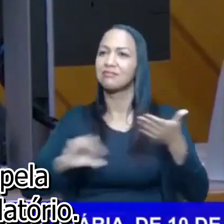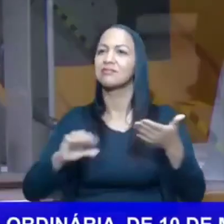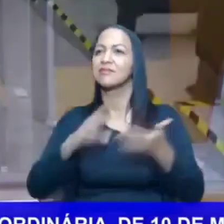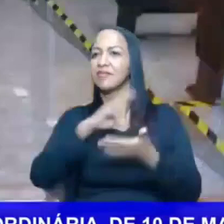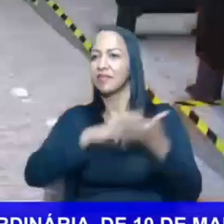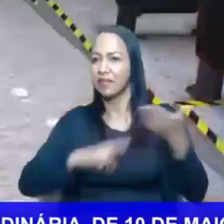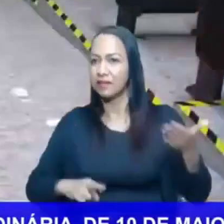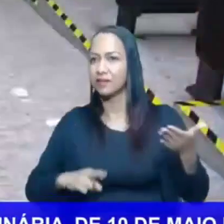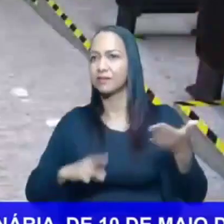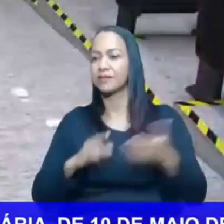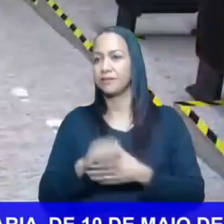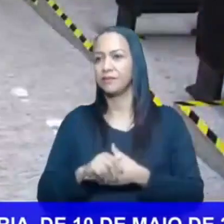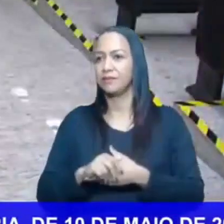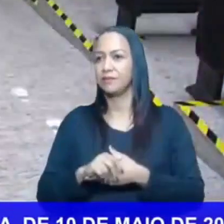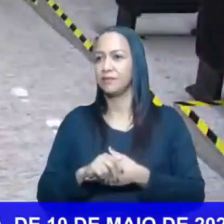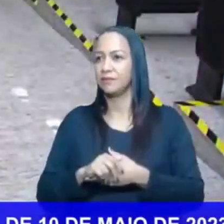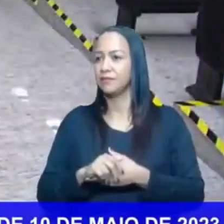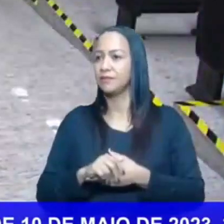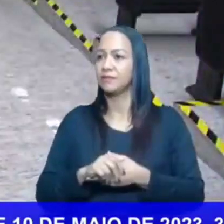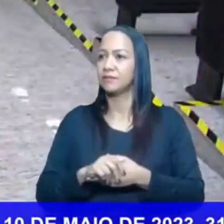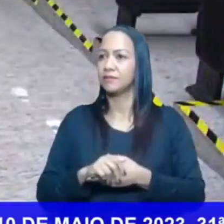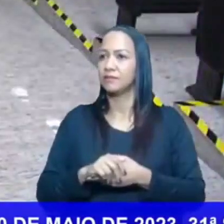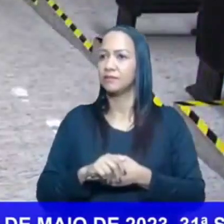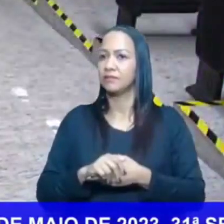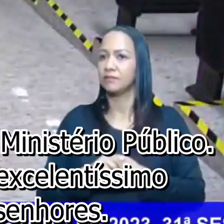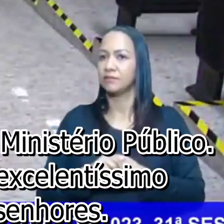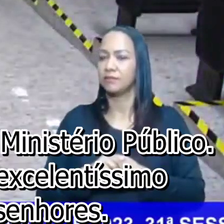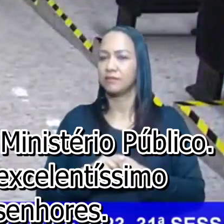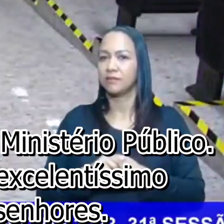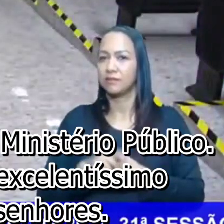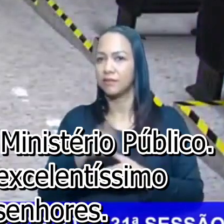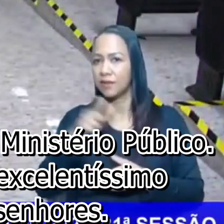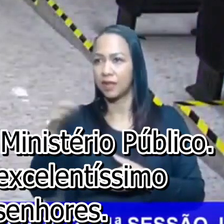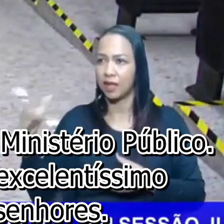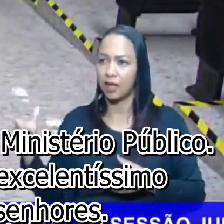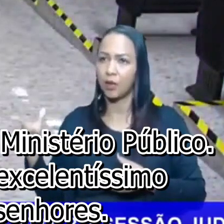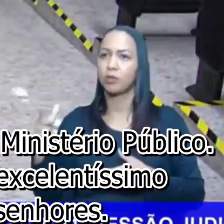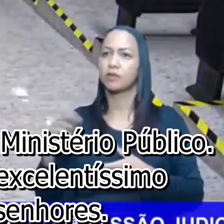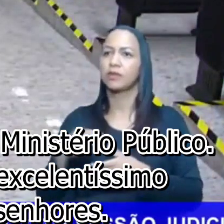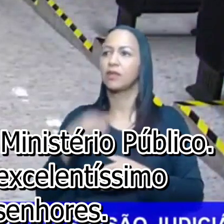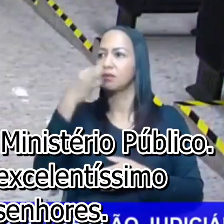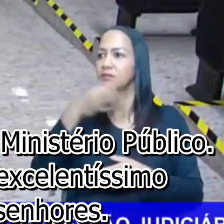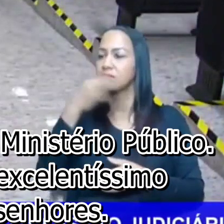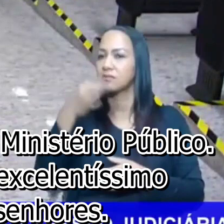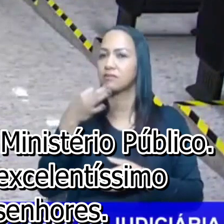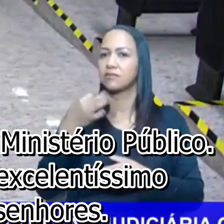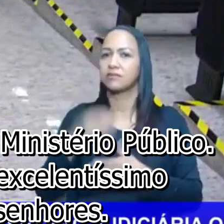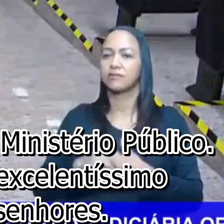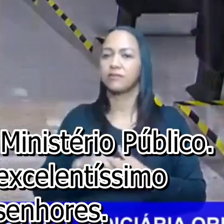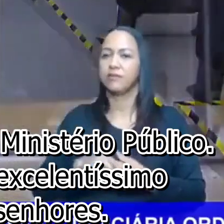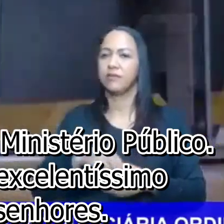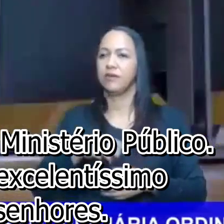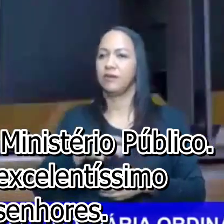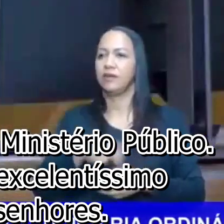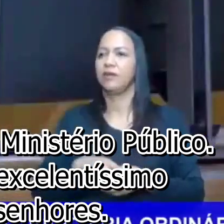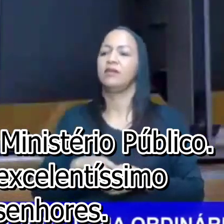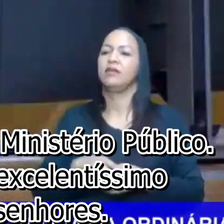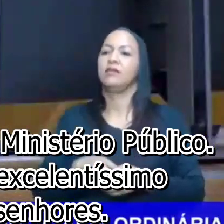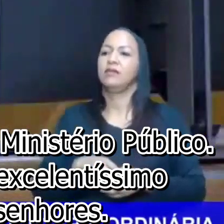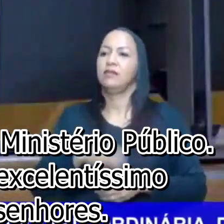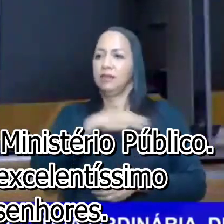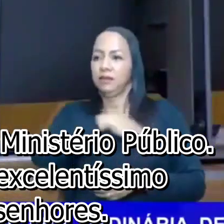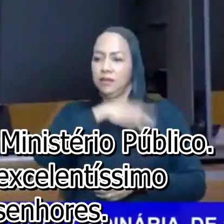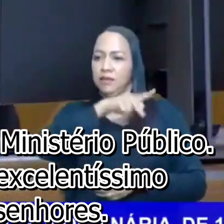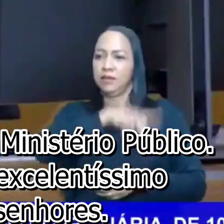Há sustentação oral? Imagem ampla do Não havendo, passo a palavra ao representante do Ministério Público. Obrigado,